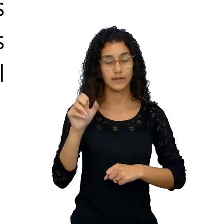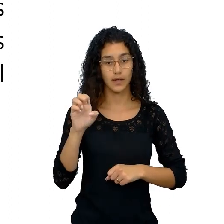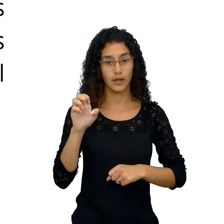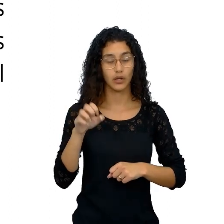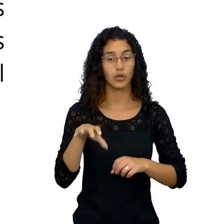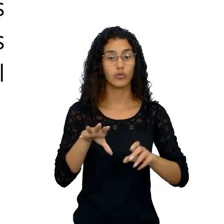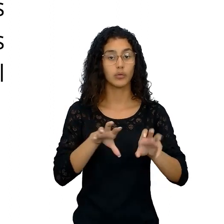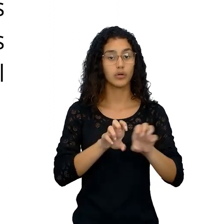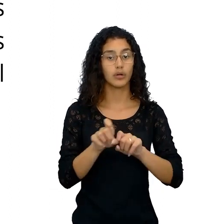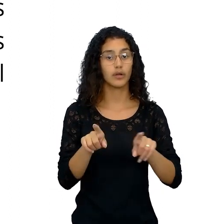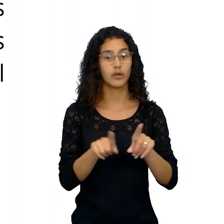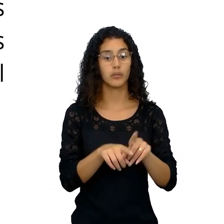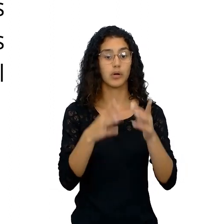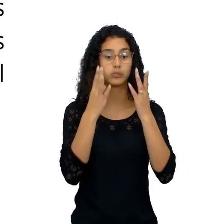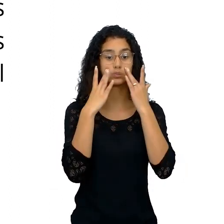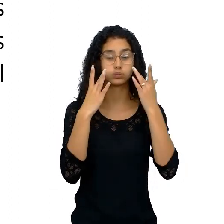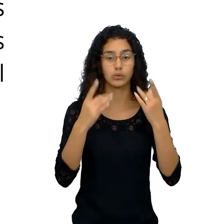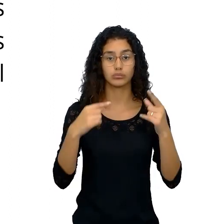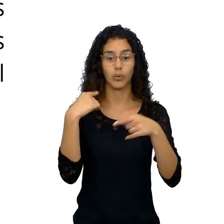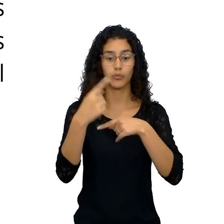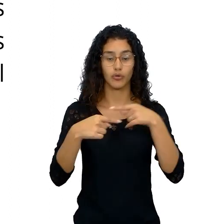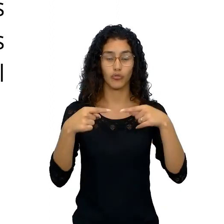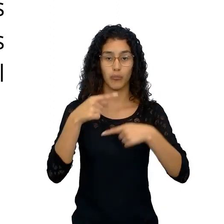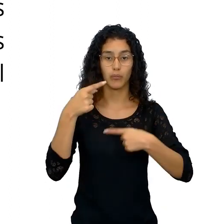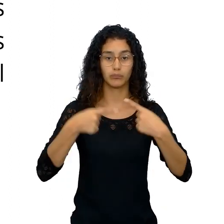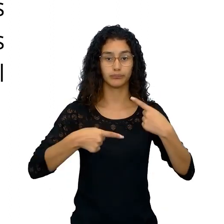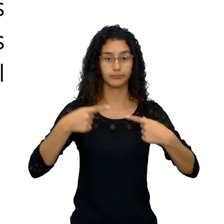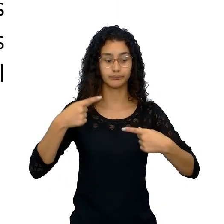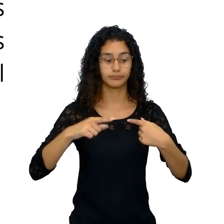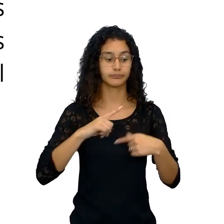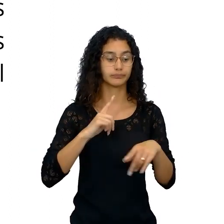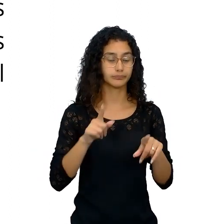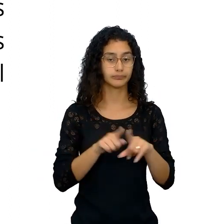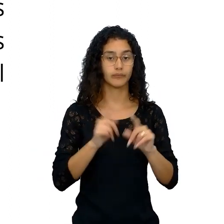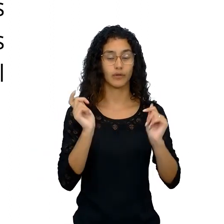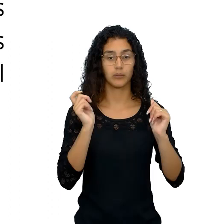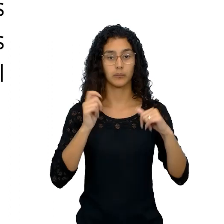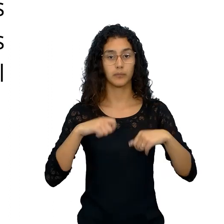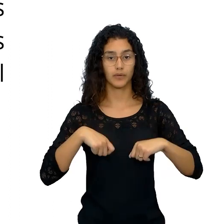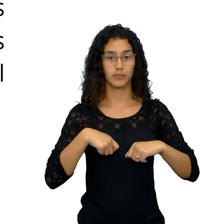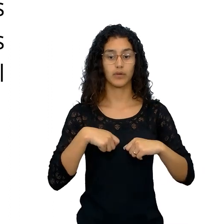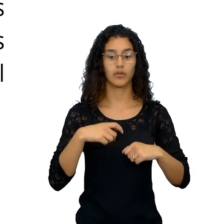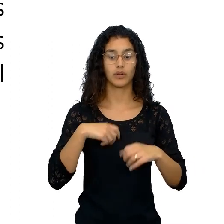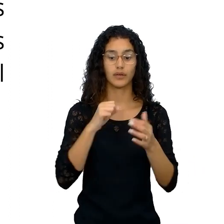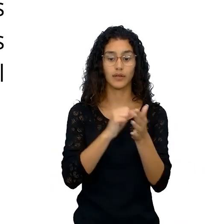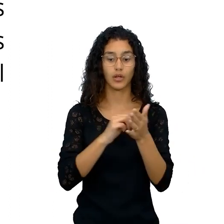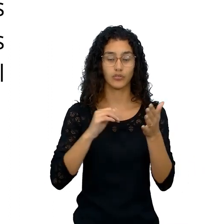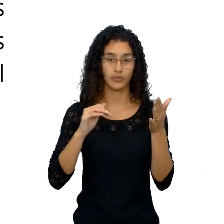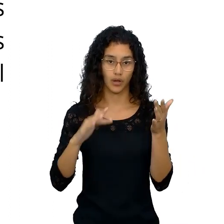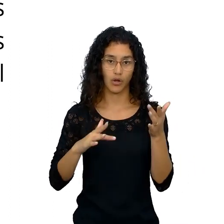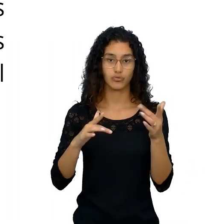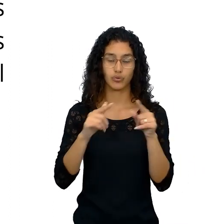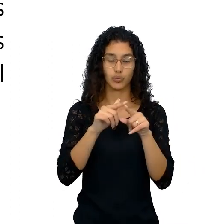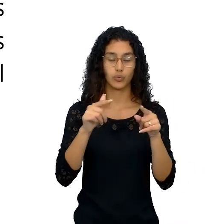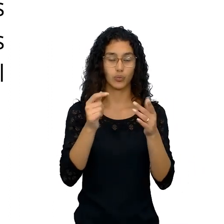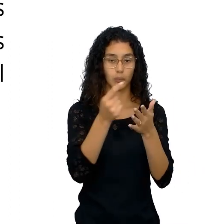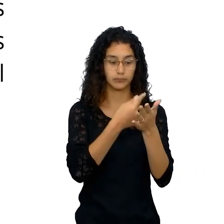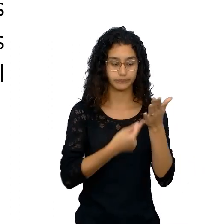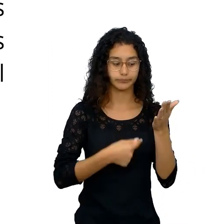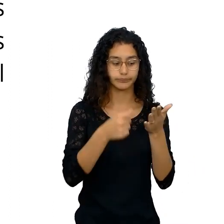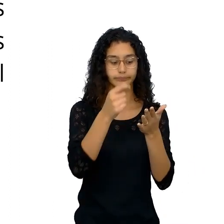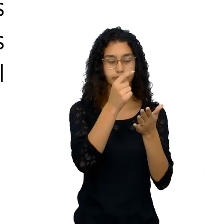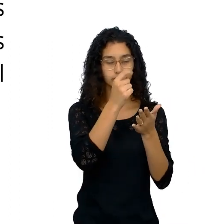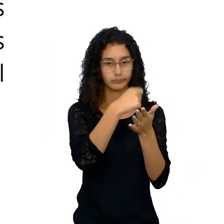vão estar ali atentos a esses objetivos para discutir as possibilidades, né, de atividades ali do Caderno Aprender Sempre. Então, vocês